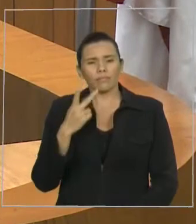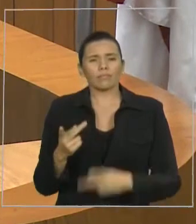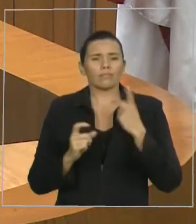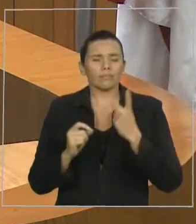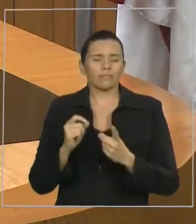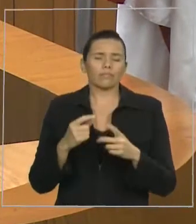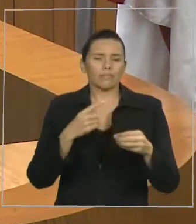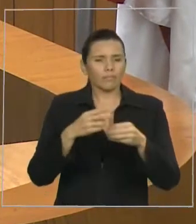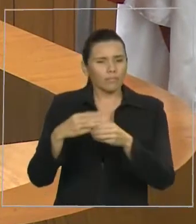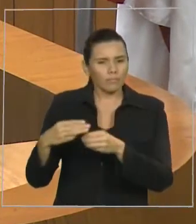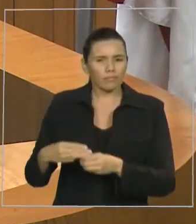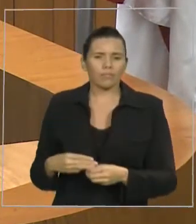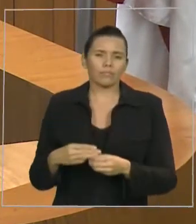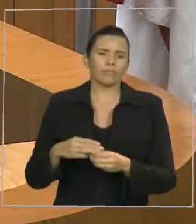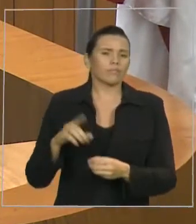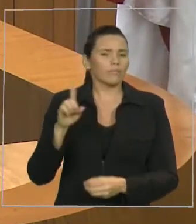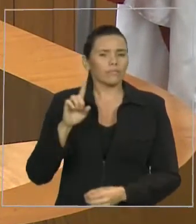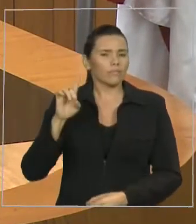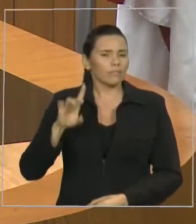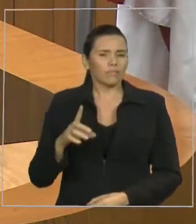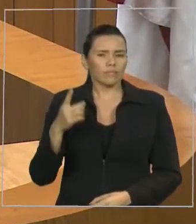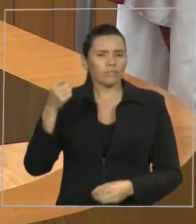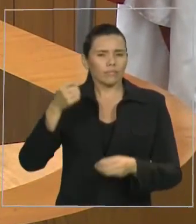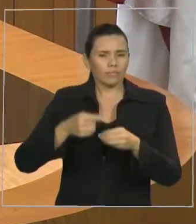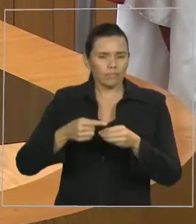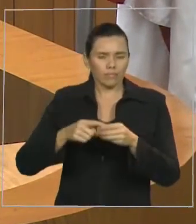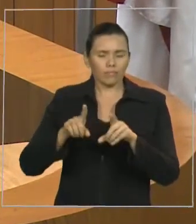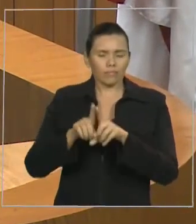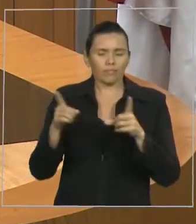demanda reprimida grande, né,